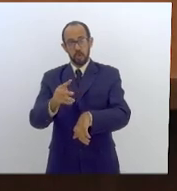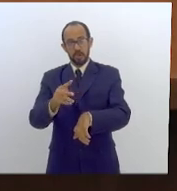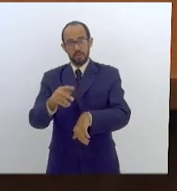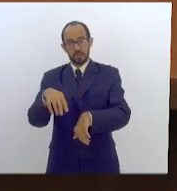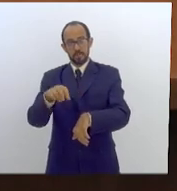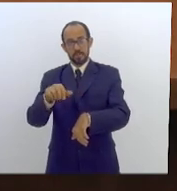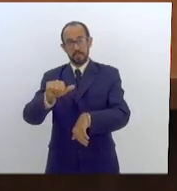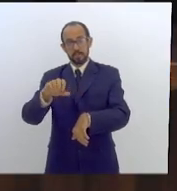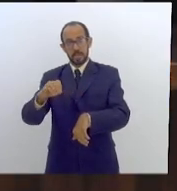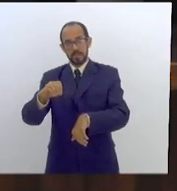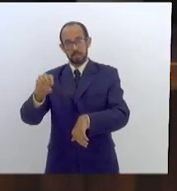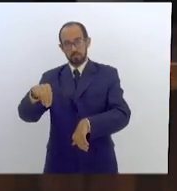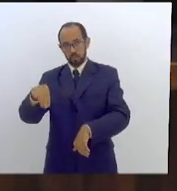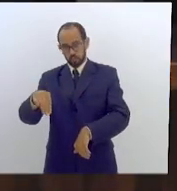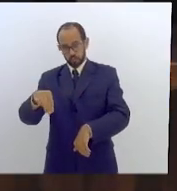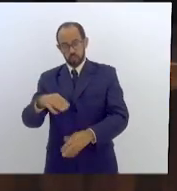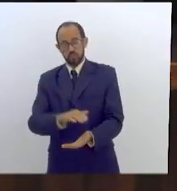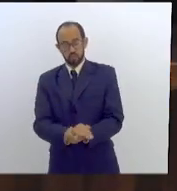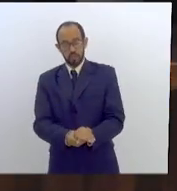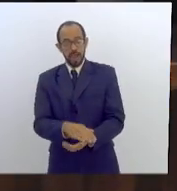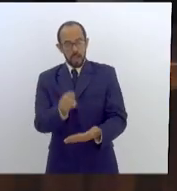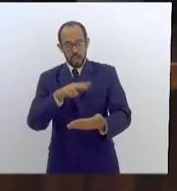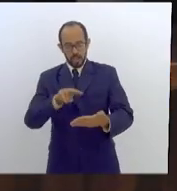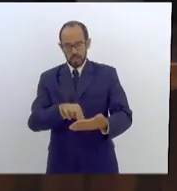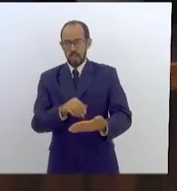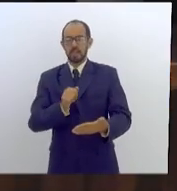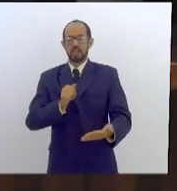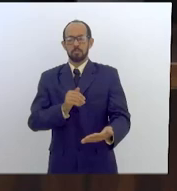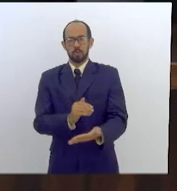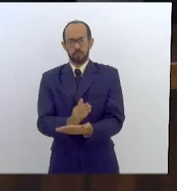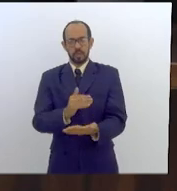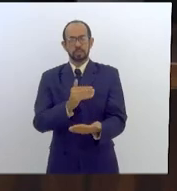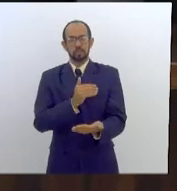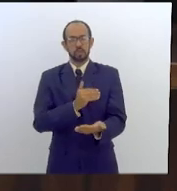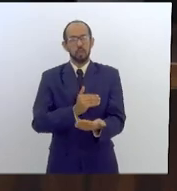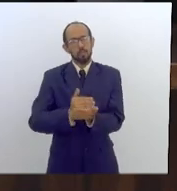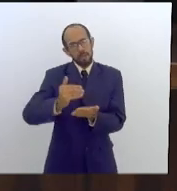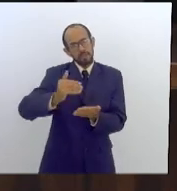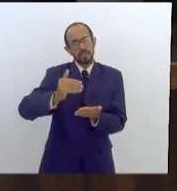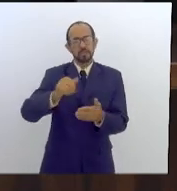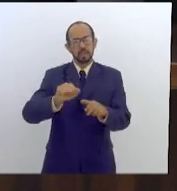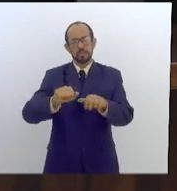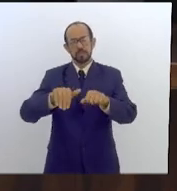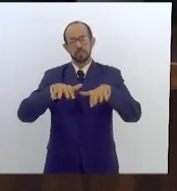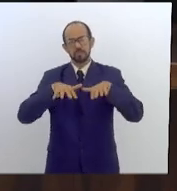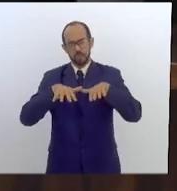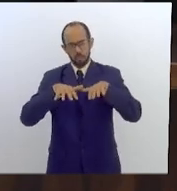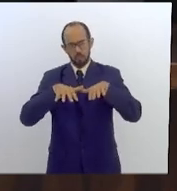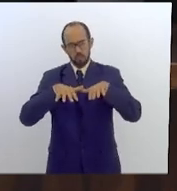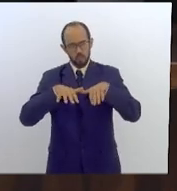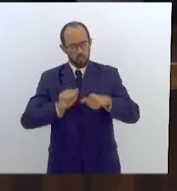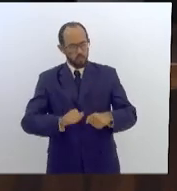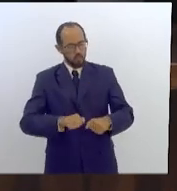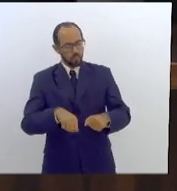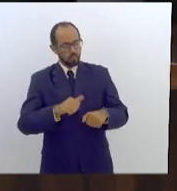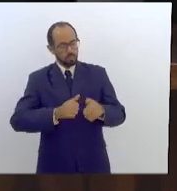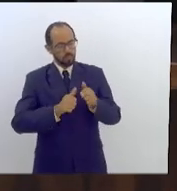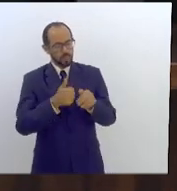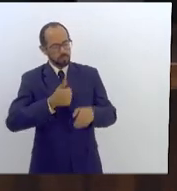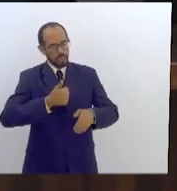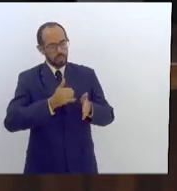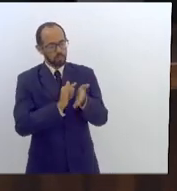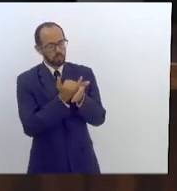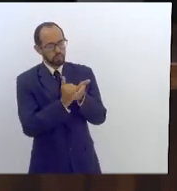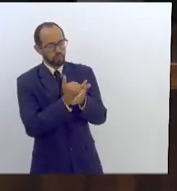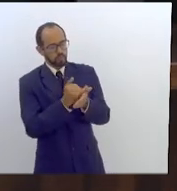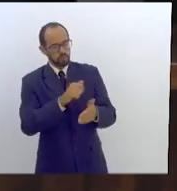minutos lida e aprovada ata passa-se agora o expediente Inicial o primeiro orador inscrito e o deputado Municipal